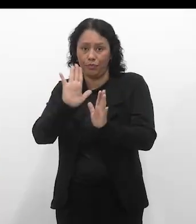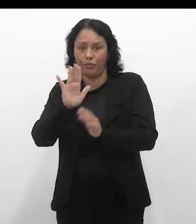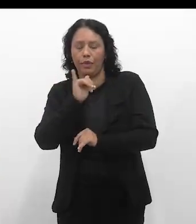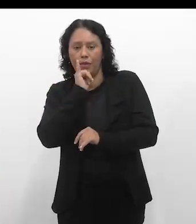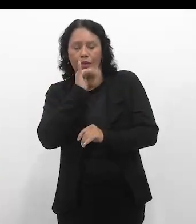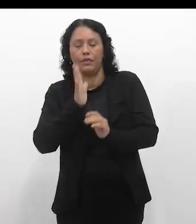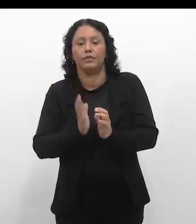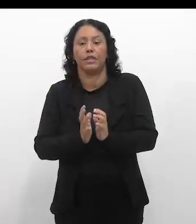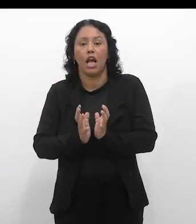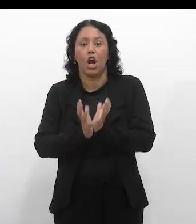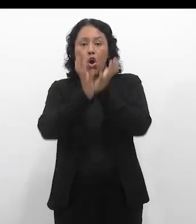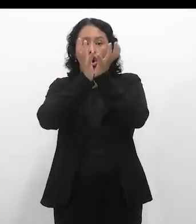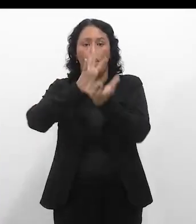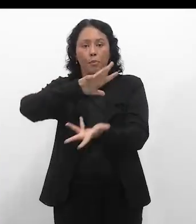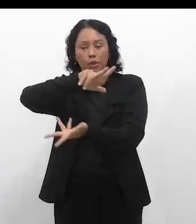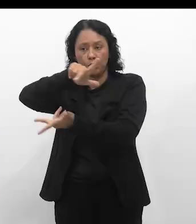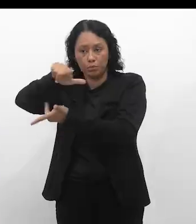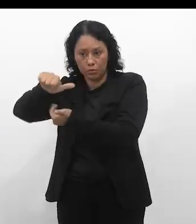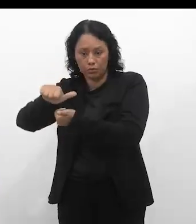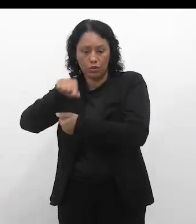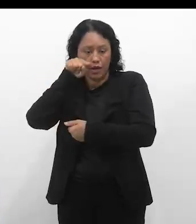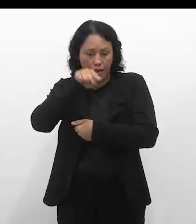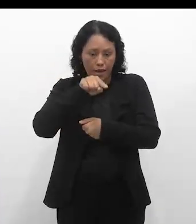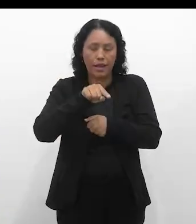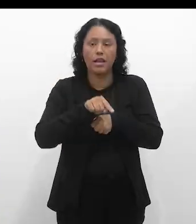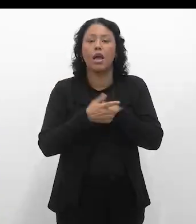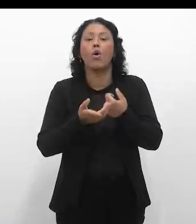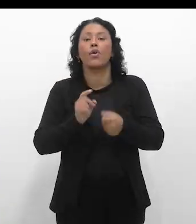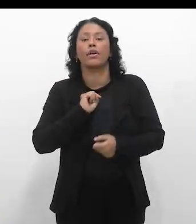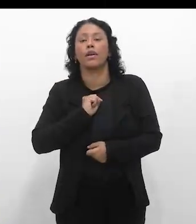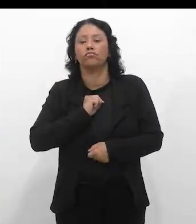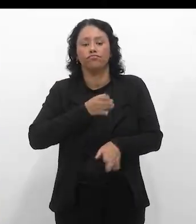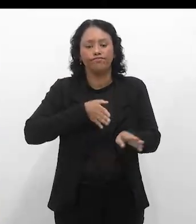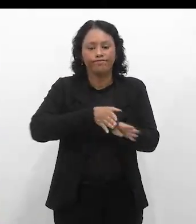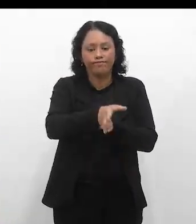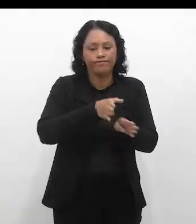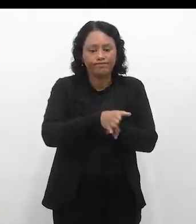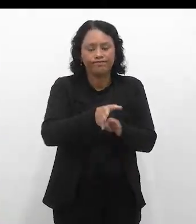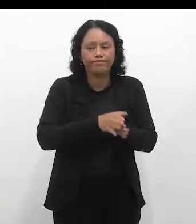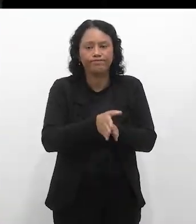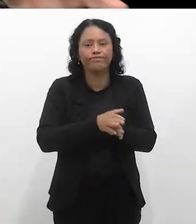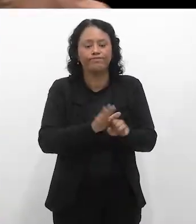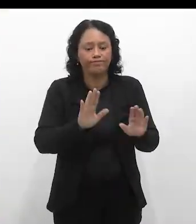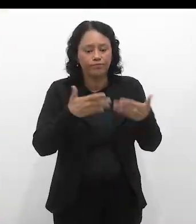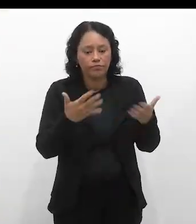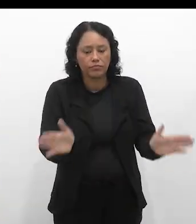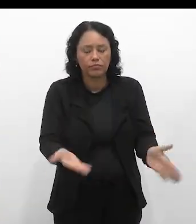fazendo analogia que a Copa do Mundo está chegando, ele é o técnico. Ele é o técnico. Ele fala assim, ó,